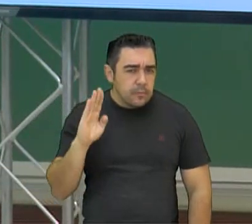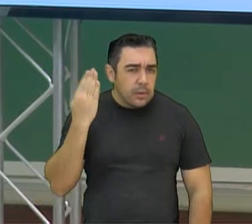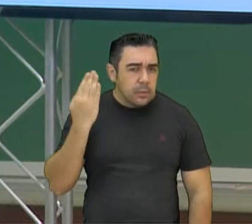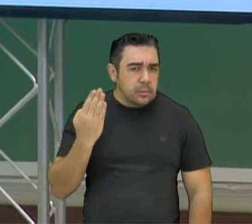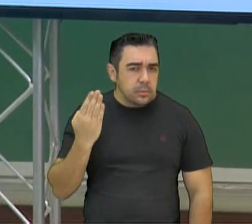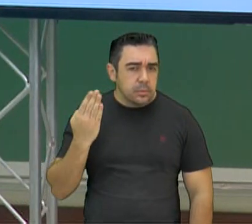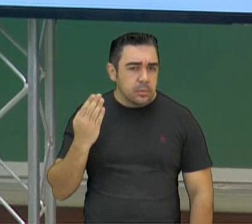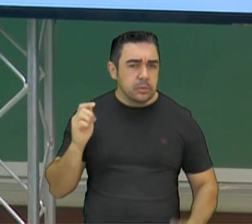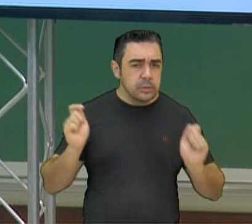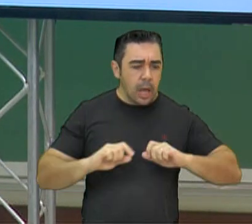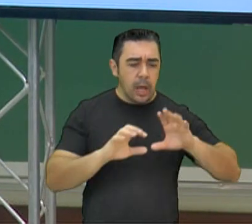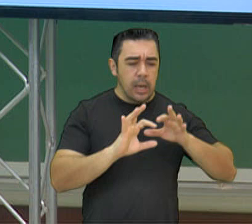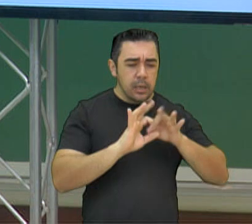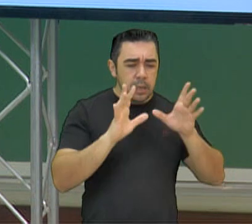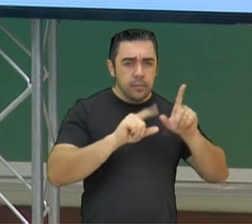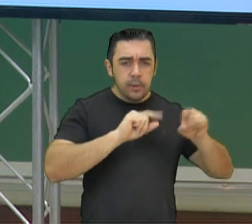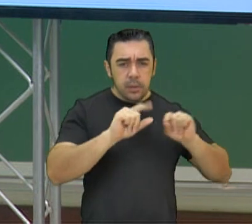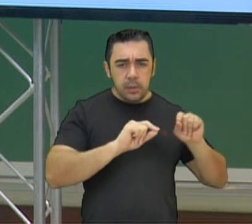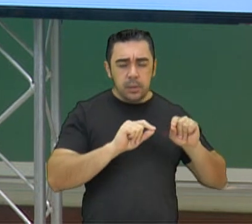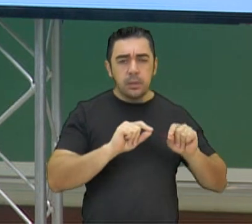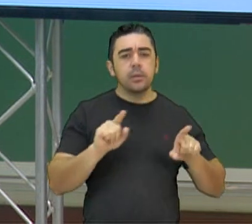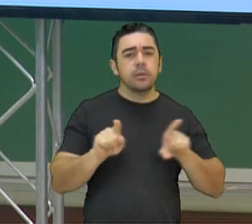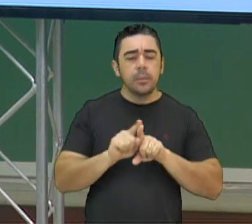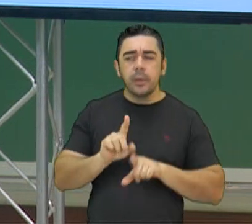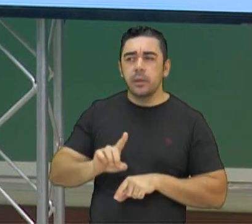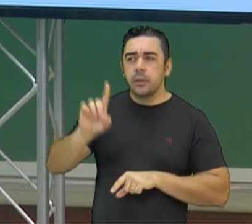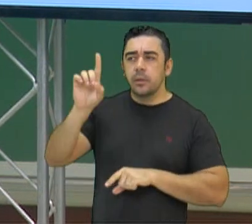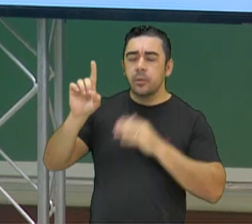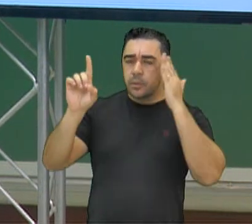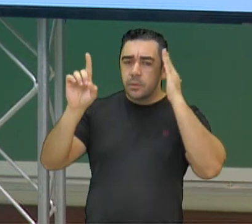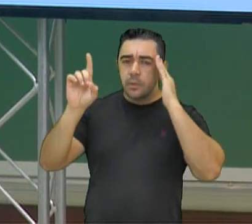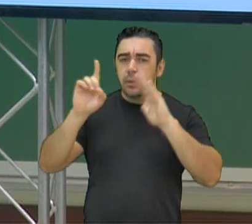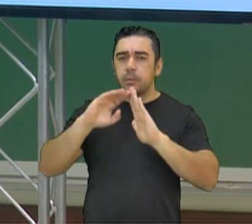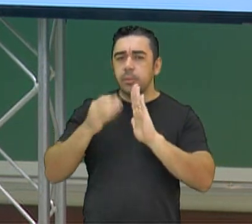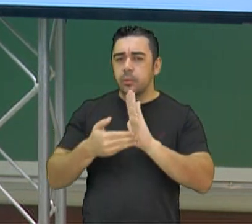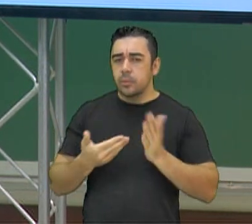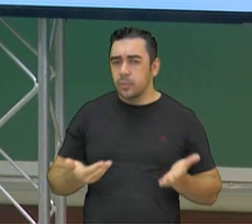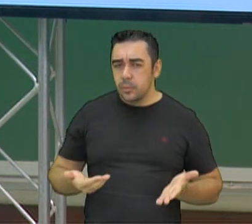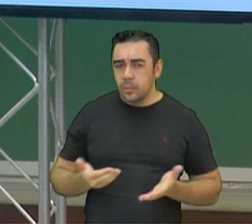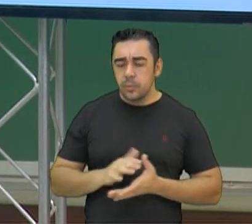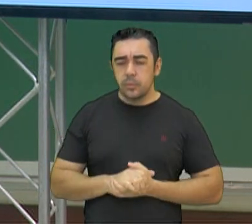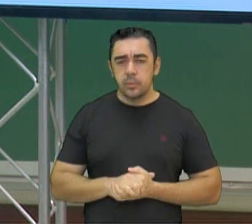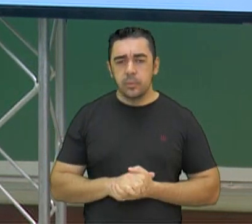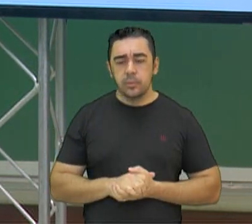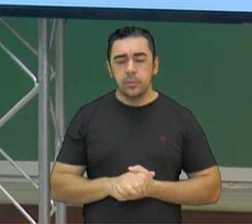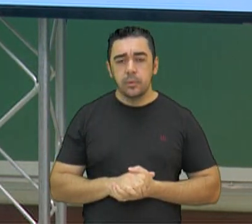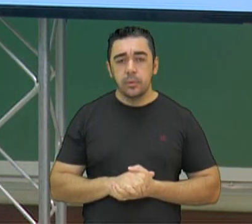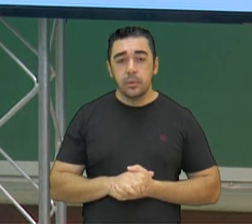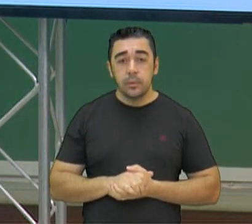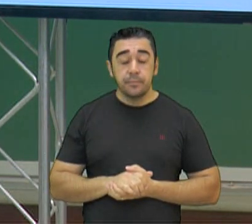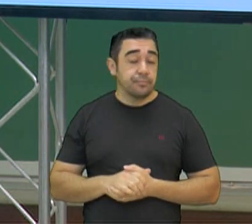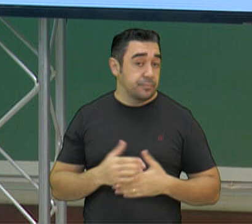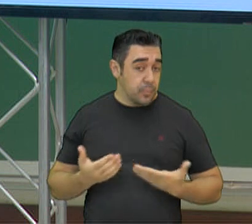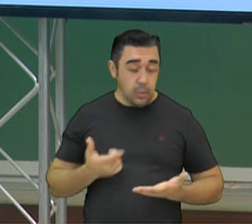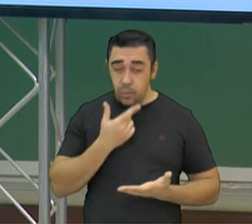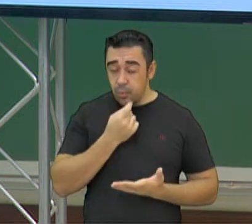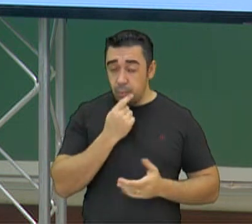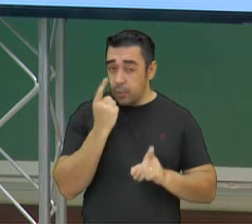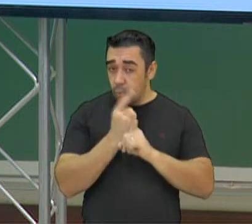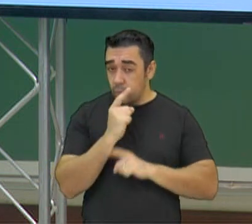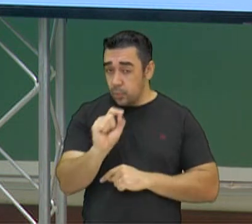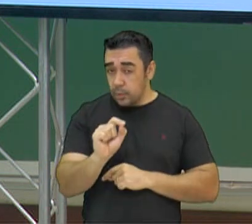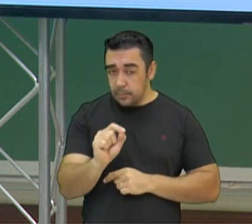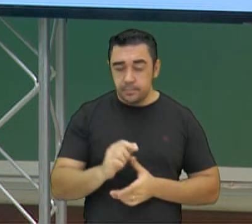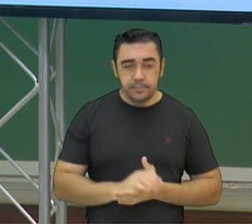falso poder ter ao mesmo tempo livre-arbítrio e onisciência de Deus? A solução do Boécio foi